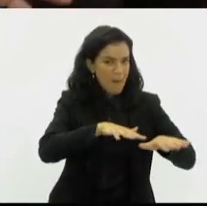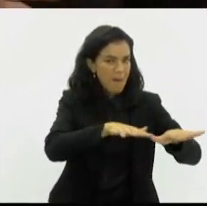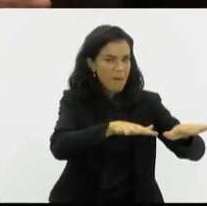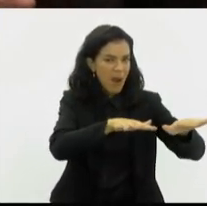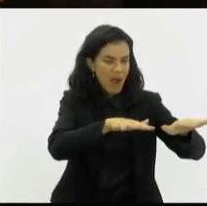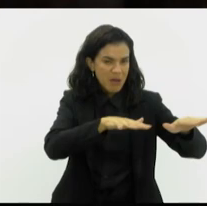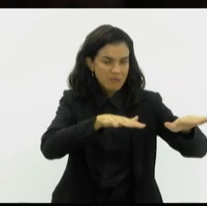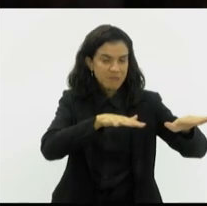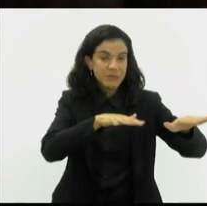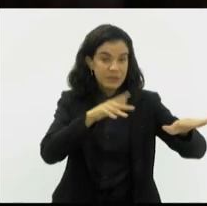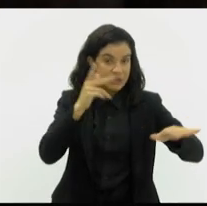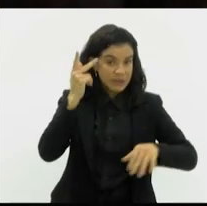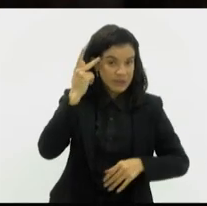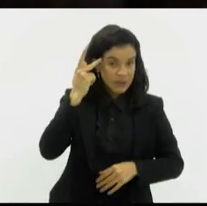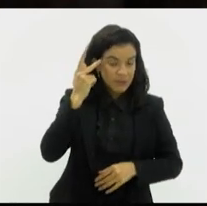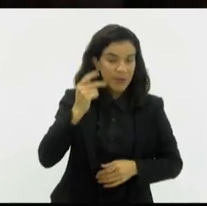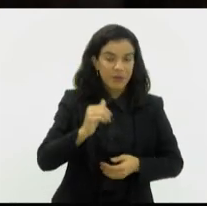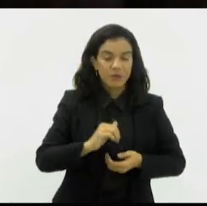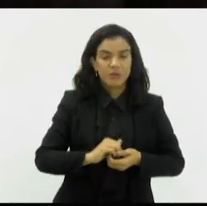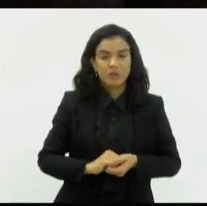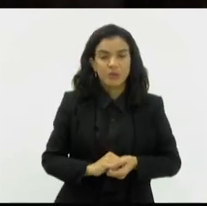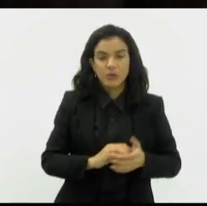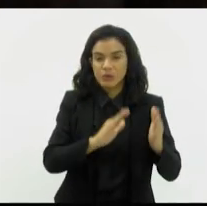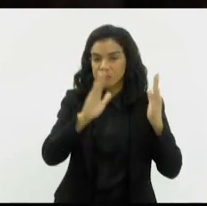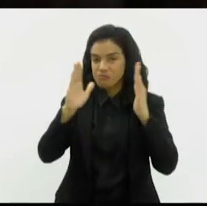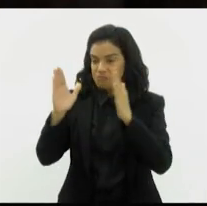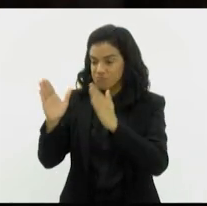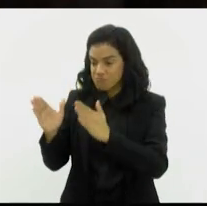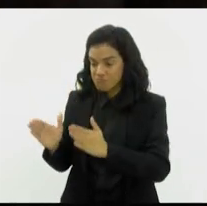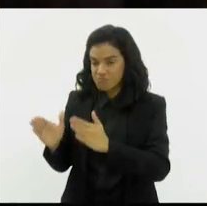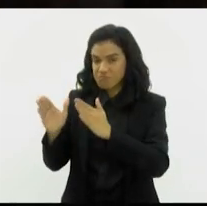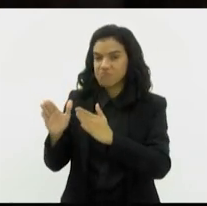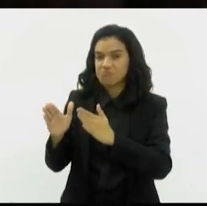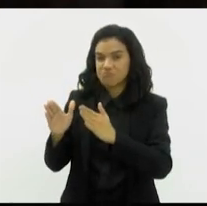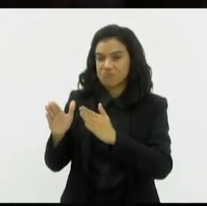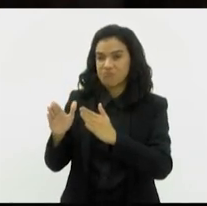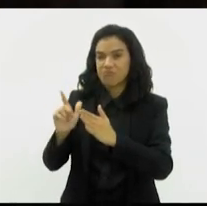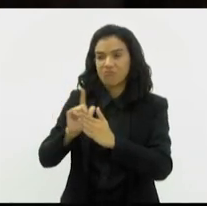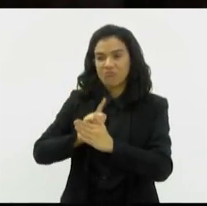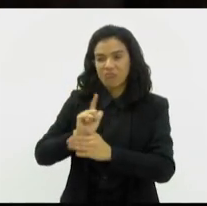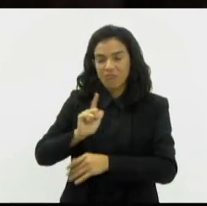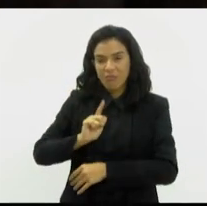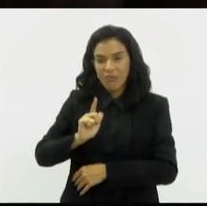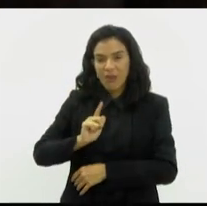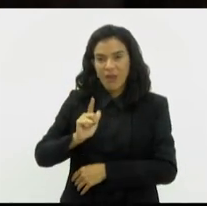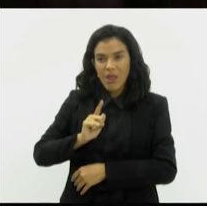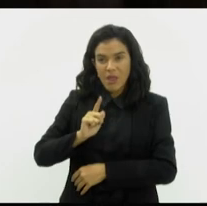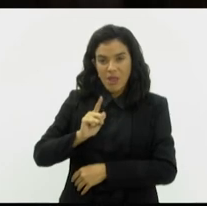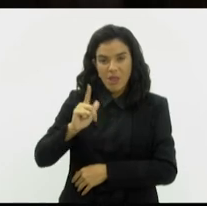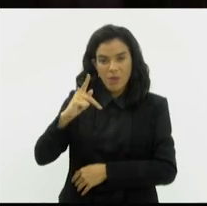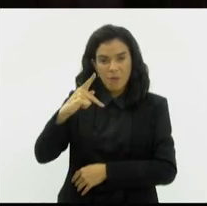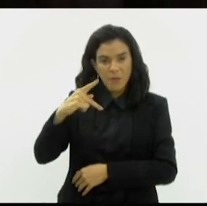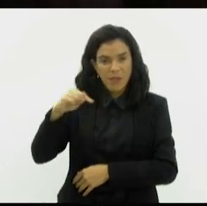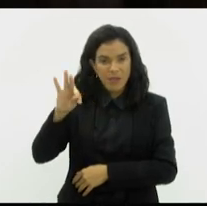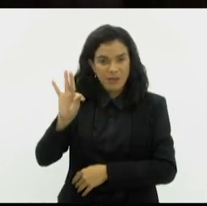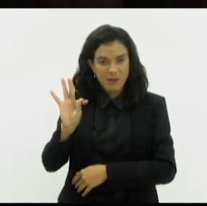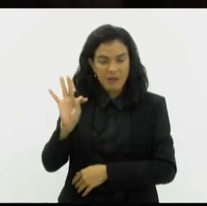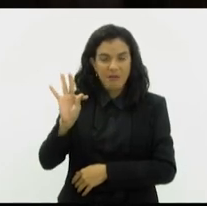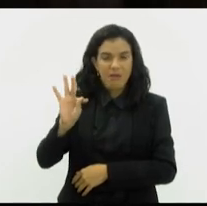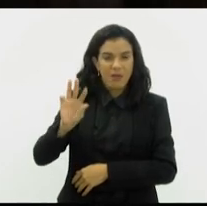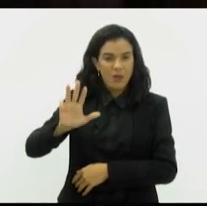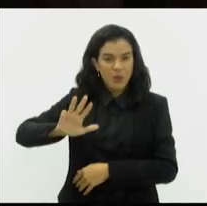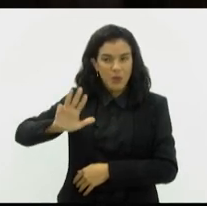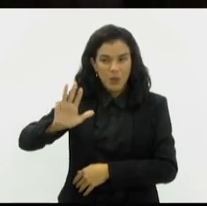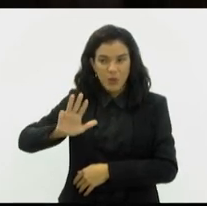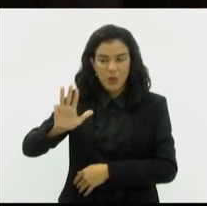multidão para lá, em São Paulo. Do outro lado, a gente vê o acirramento do PT, do Lula,